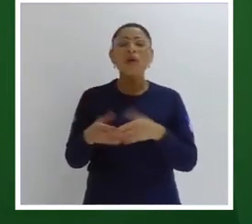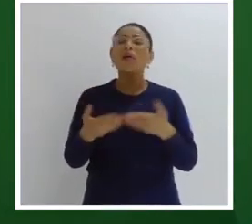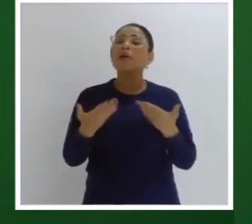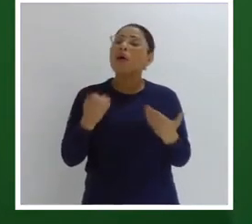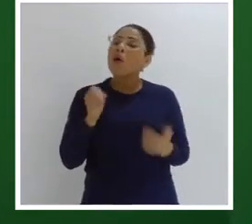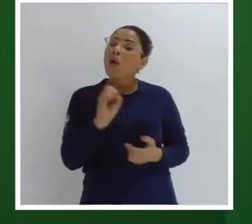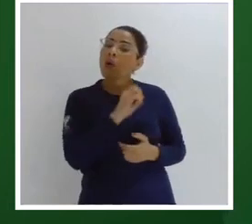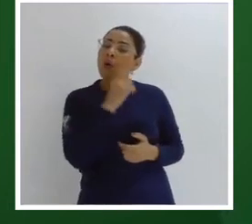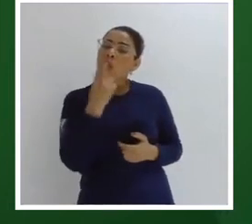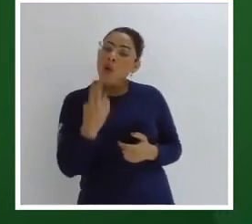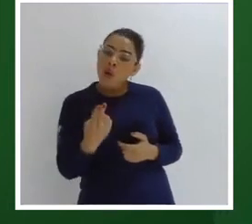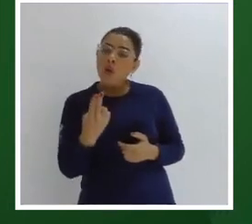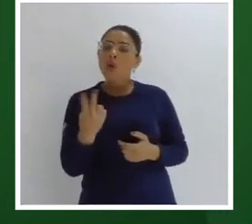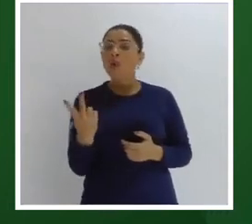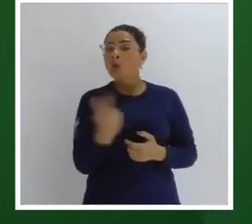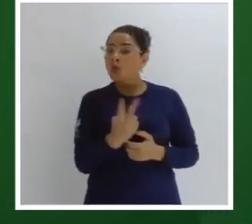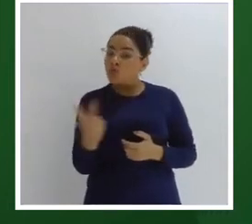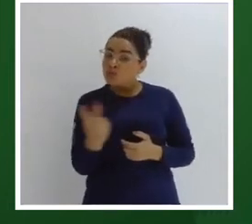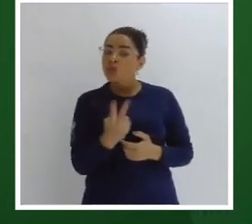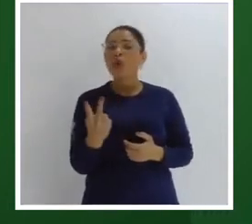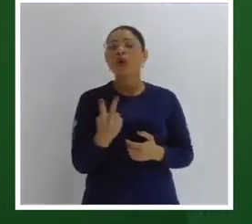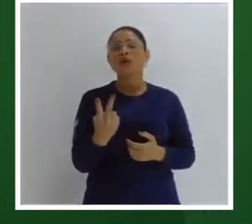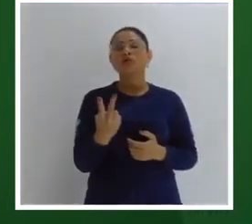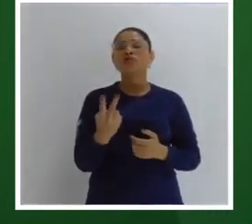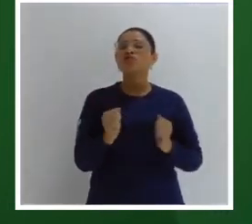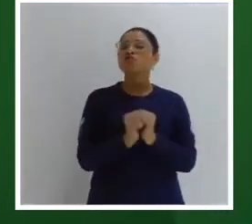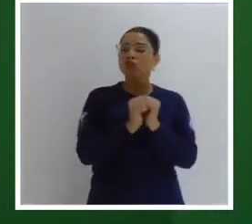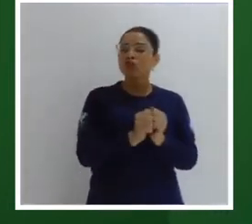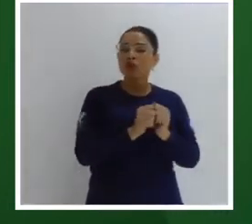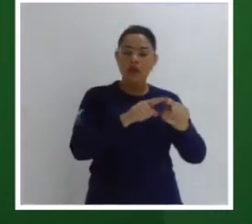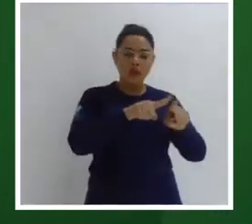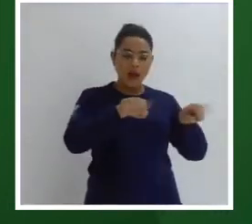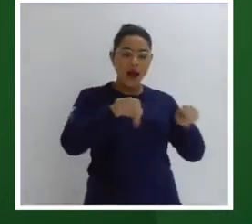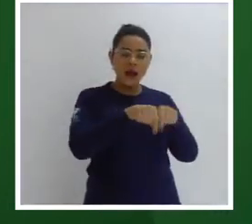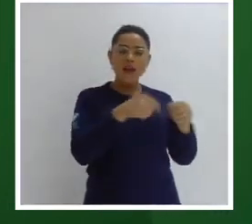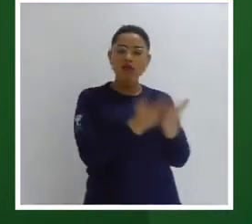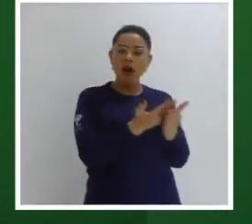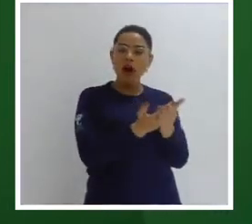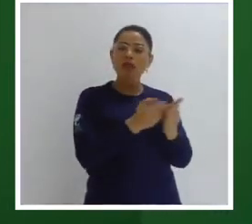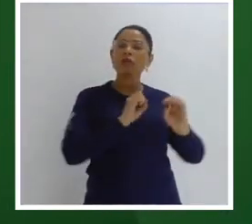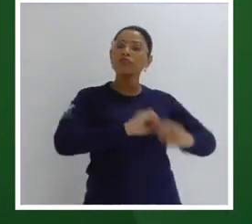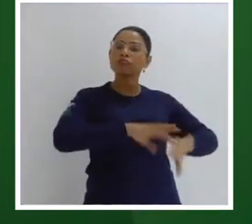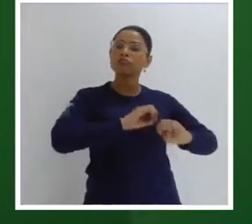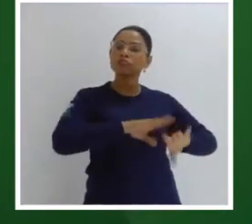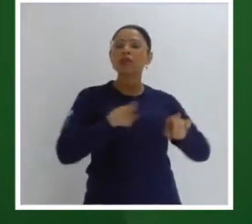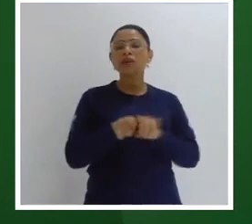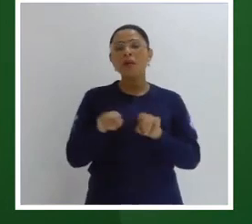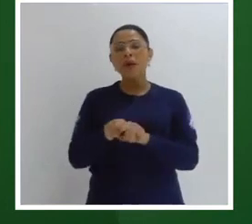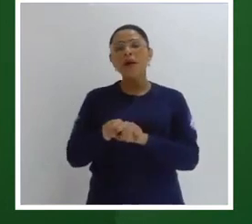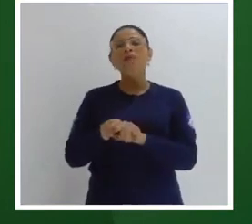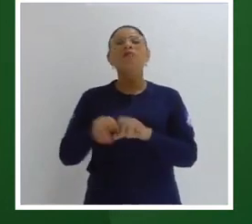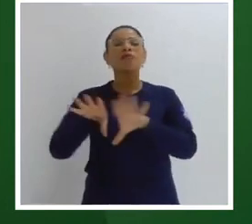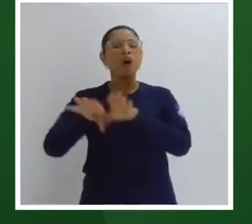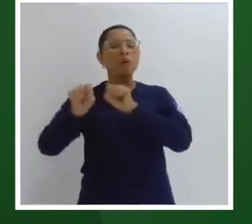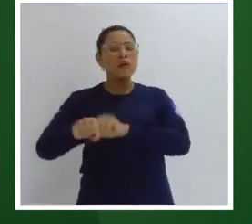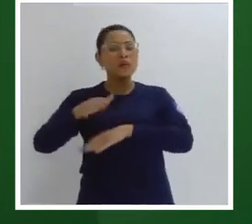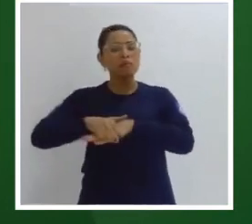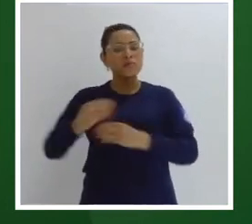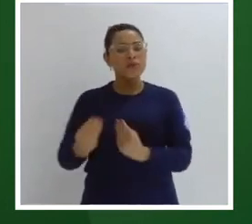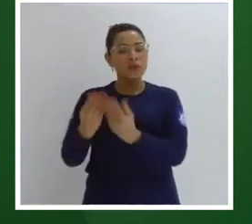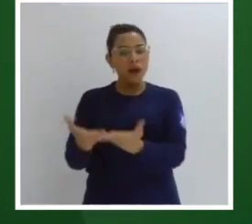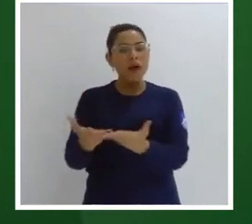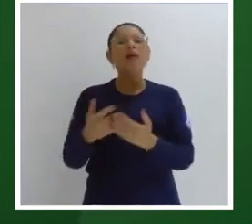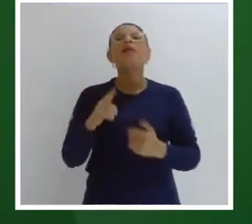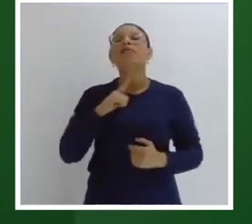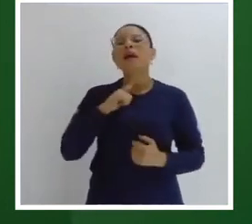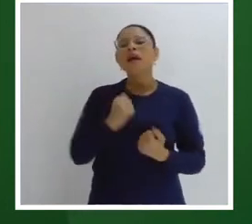Ou eles fazem um trabalho meio mesclado em sala de aula e em atividade formativas recebem algum